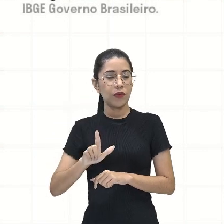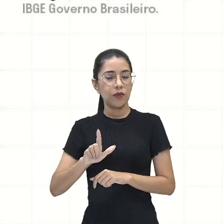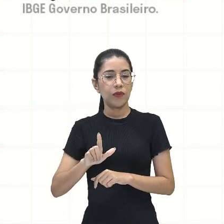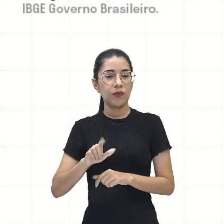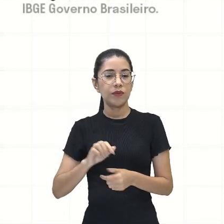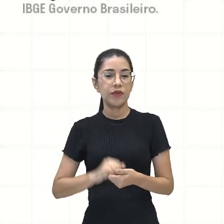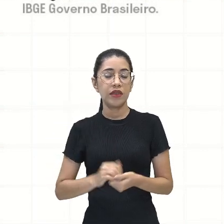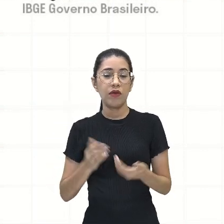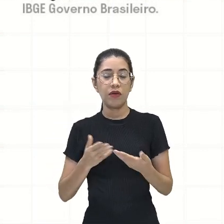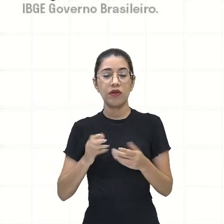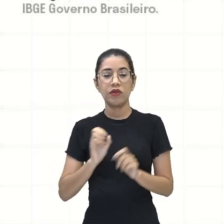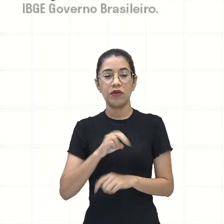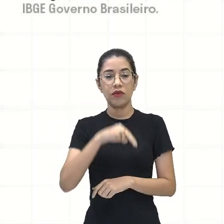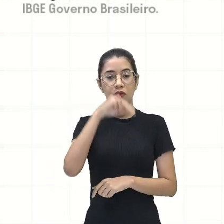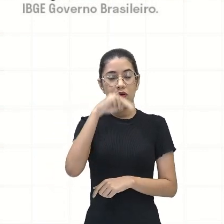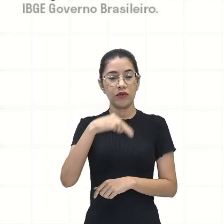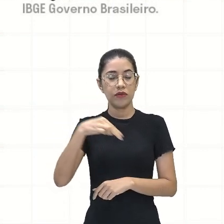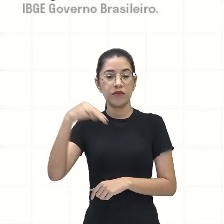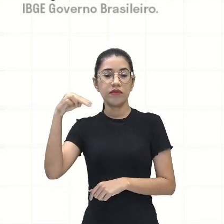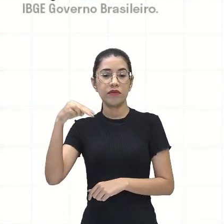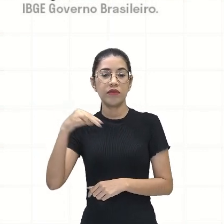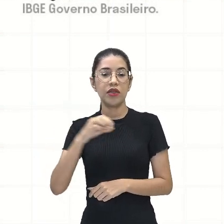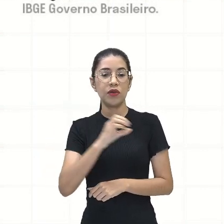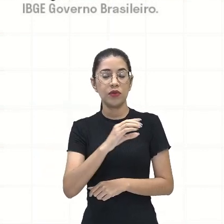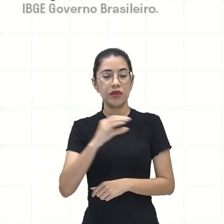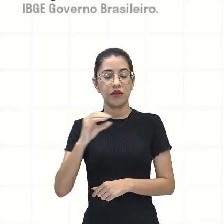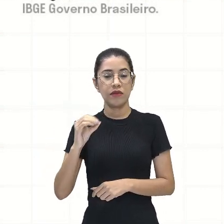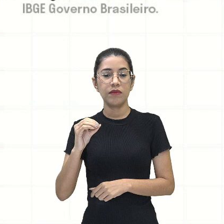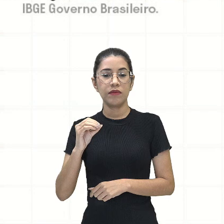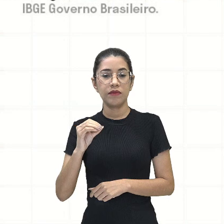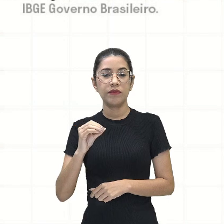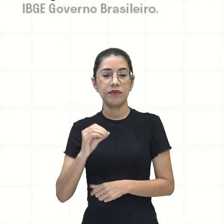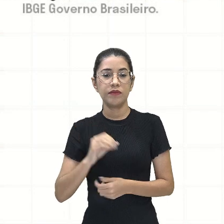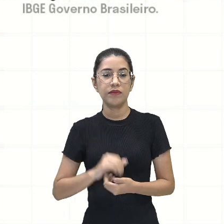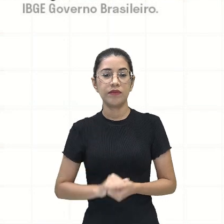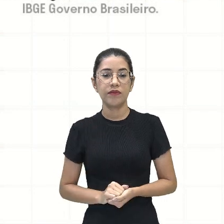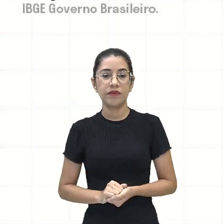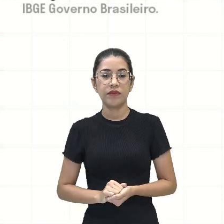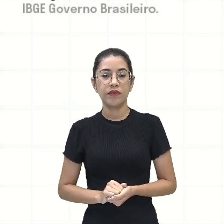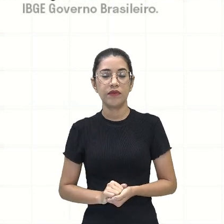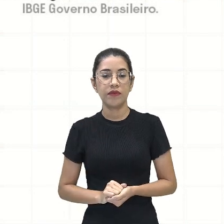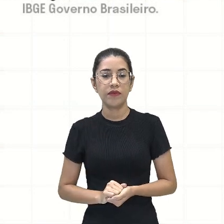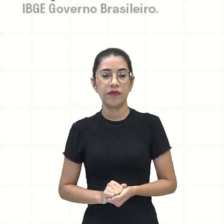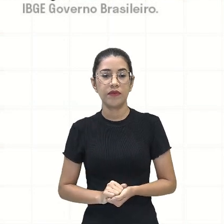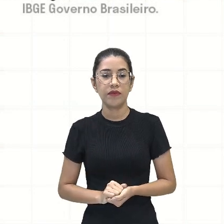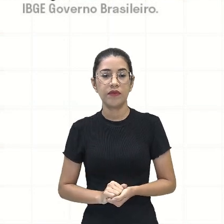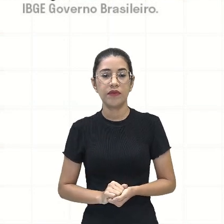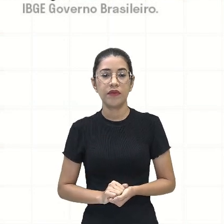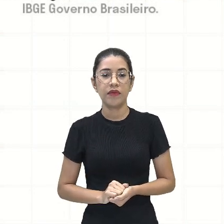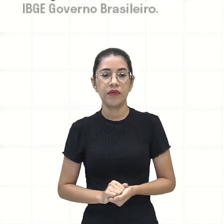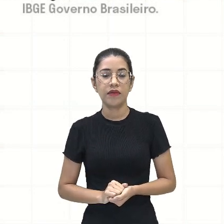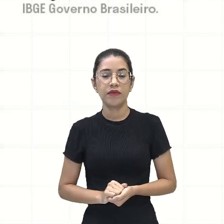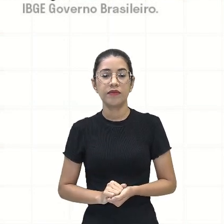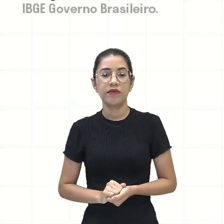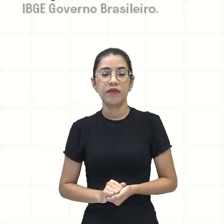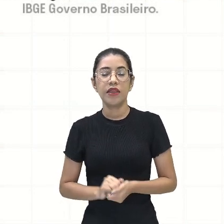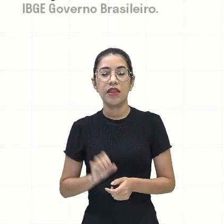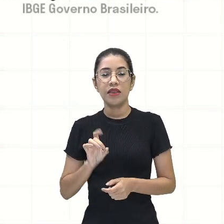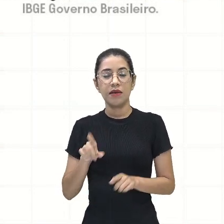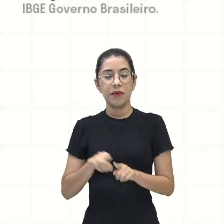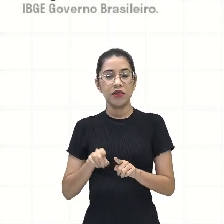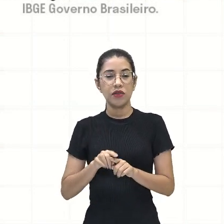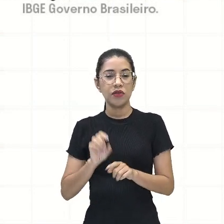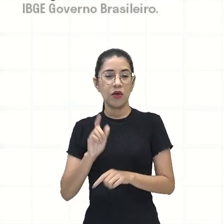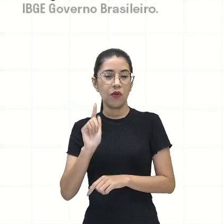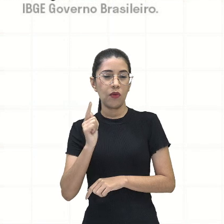o nordeste, aqui a região centro-oeste, ainda nessa parte central, né? Aí com Goiás, apenas Mato Grosso,